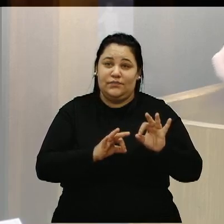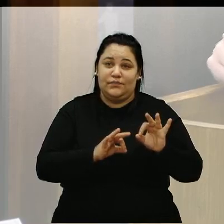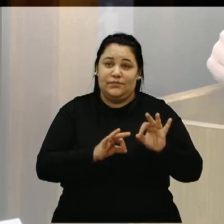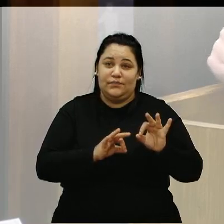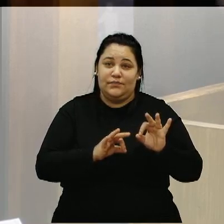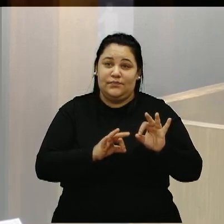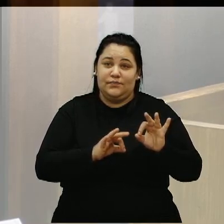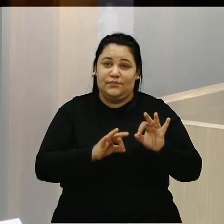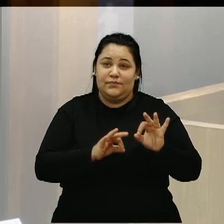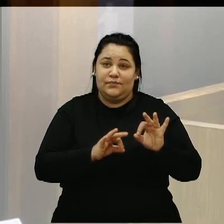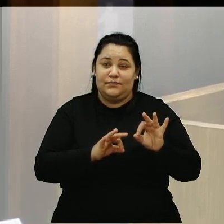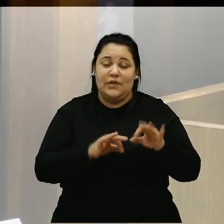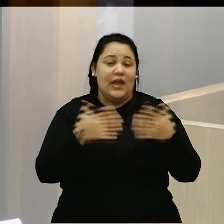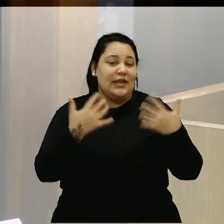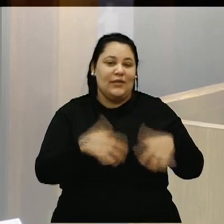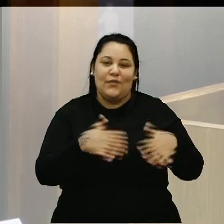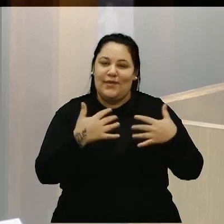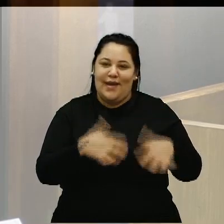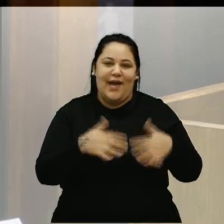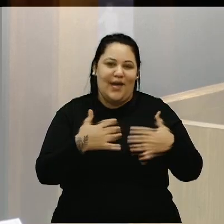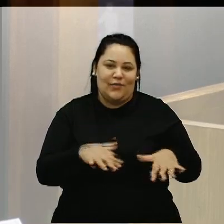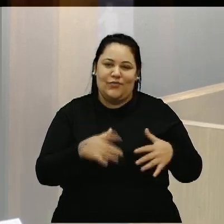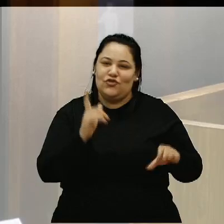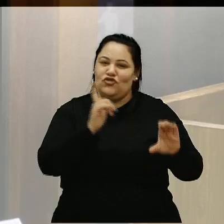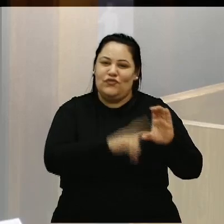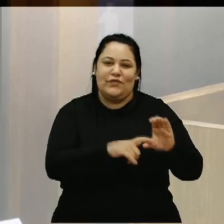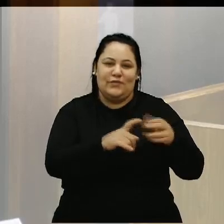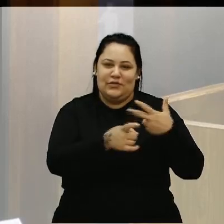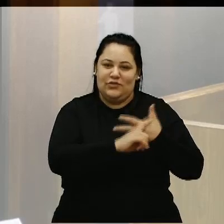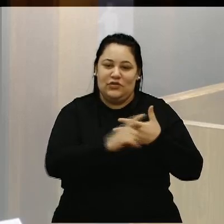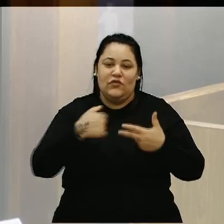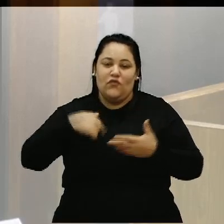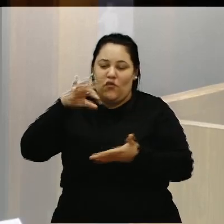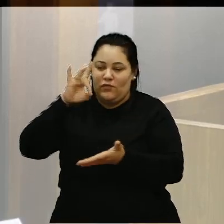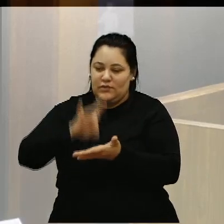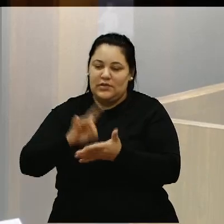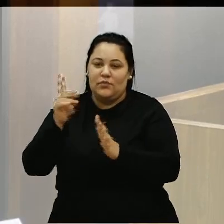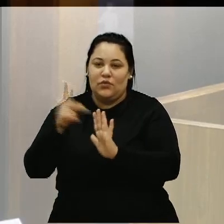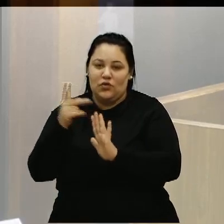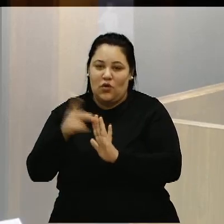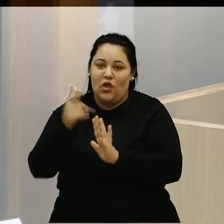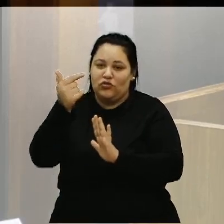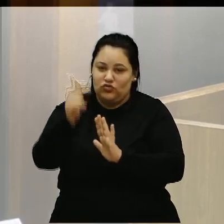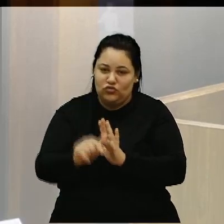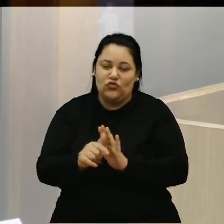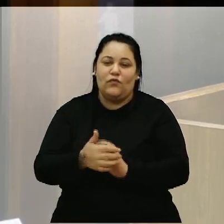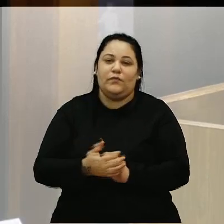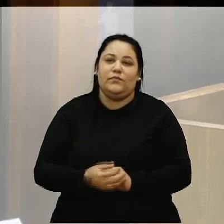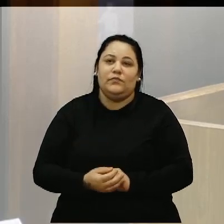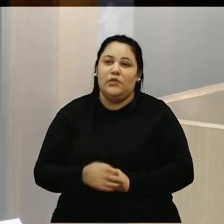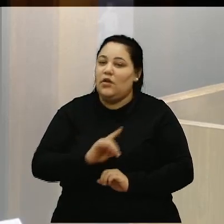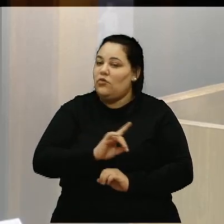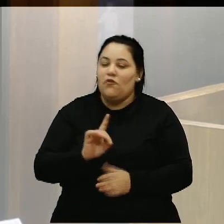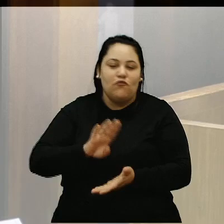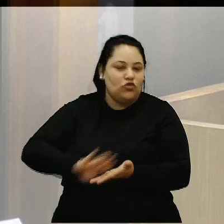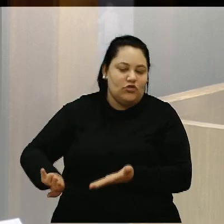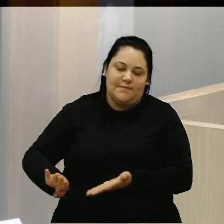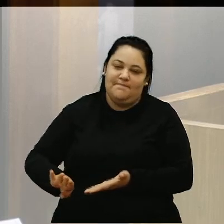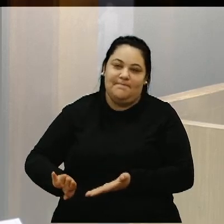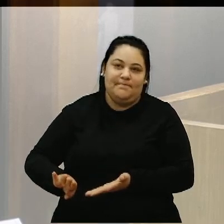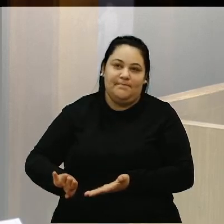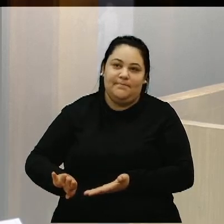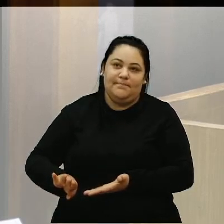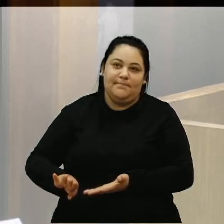despesa para o executivo, eu vou protocolar de novo, não vou retirar.